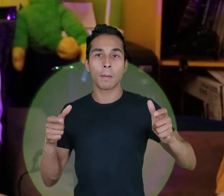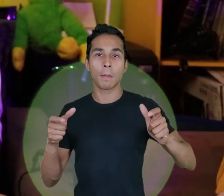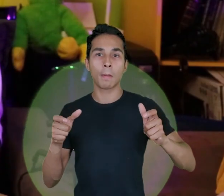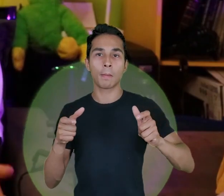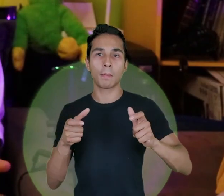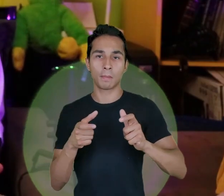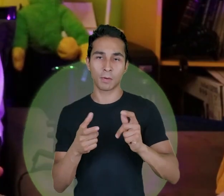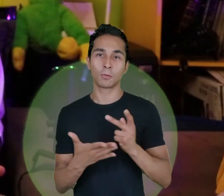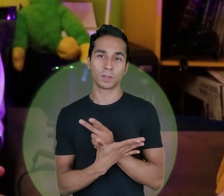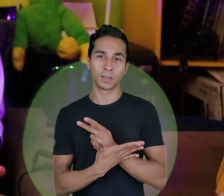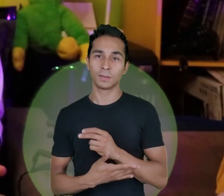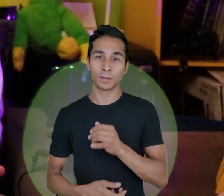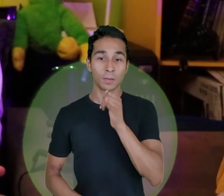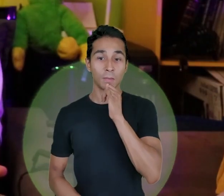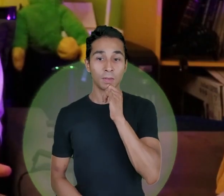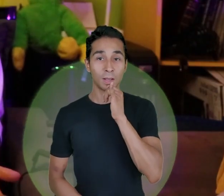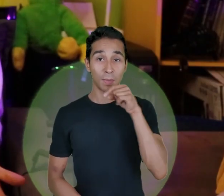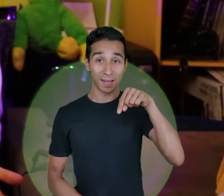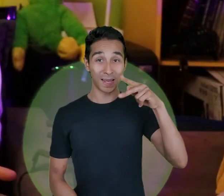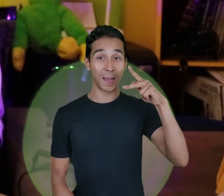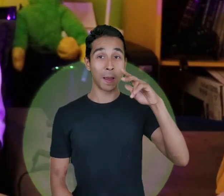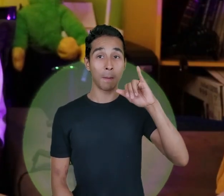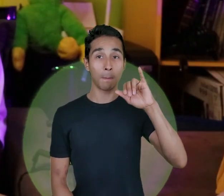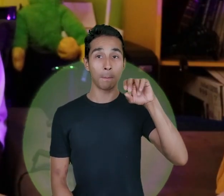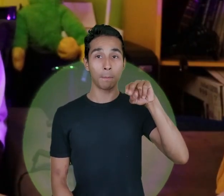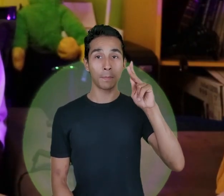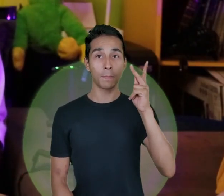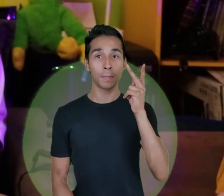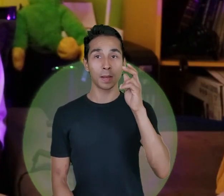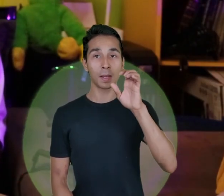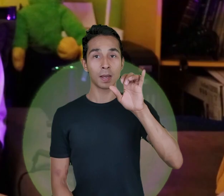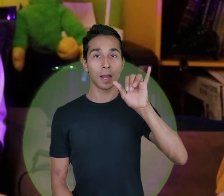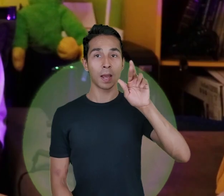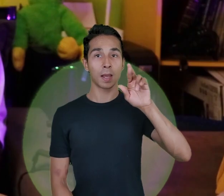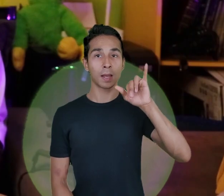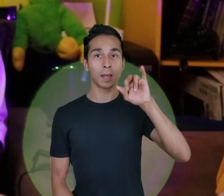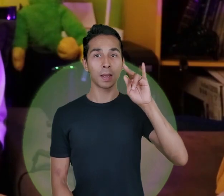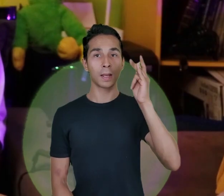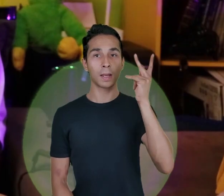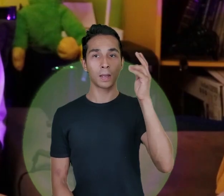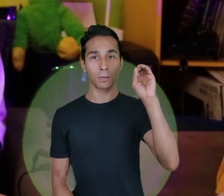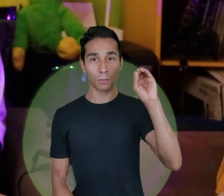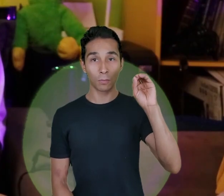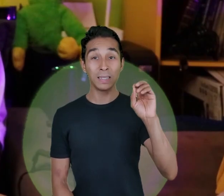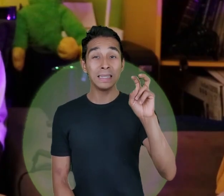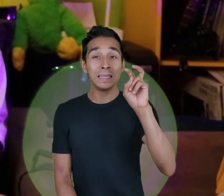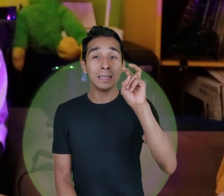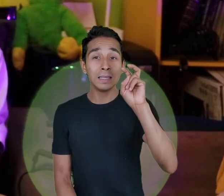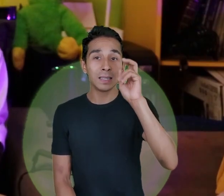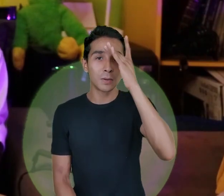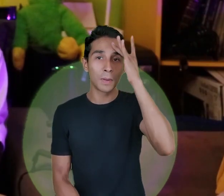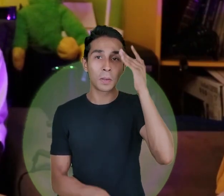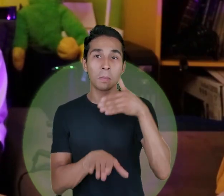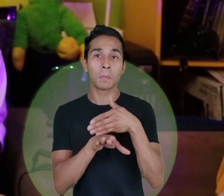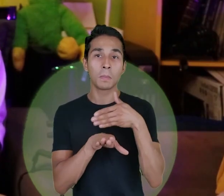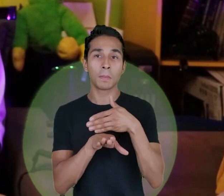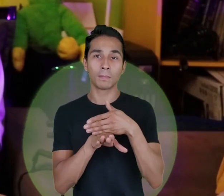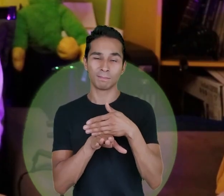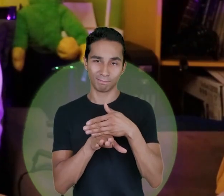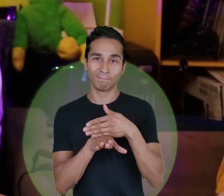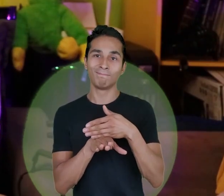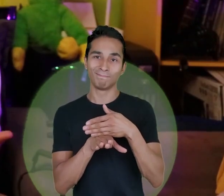dessas reuniões aqui. Por exemplo, mesmo no Pinheirinho foi bem difícil, né, acho que vieram 5 pessoas de fora, assim. Então a